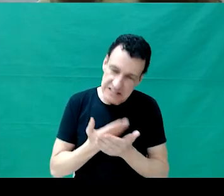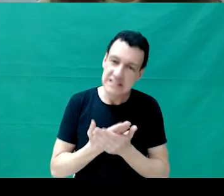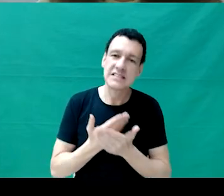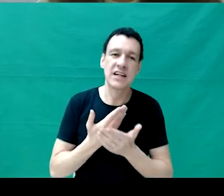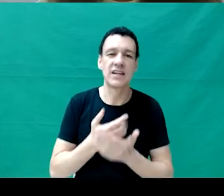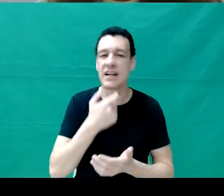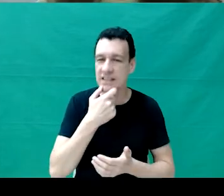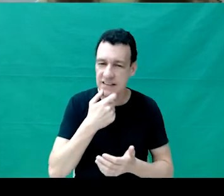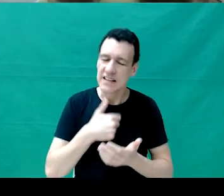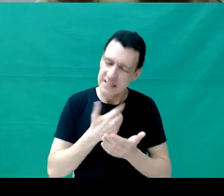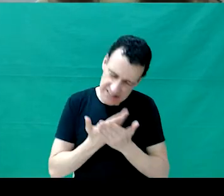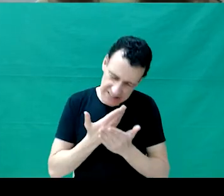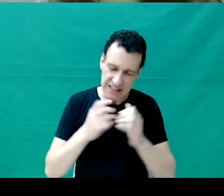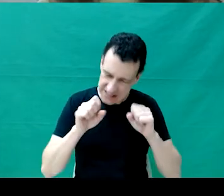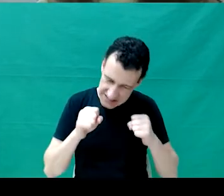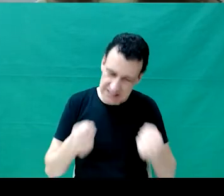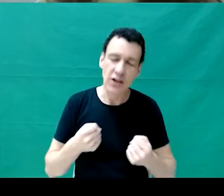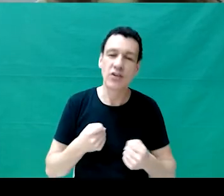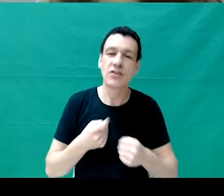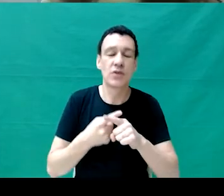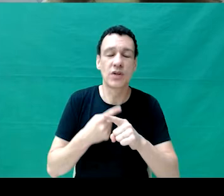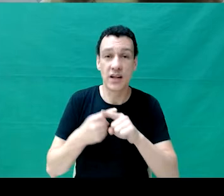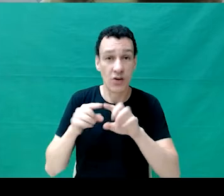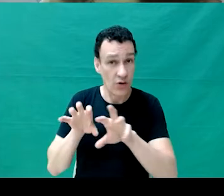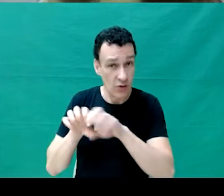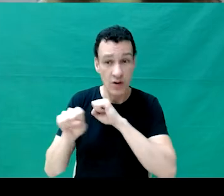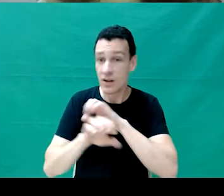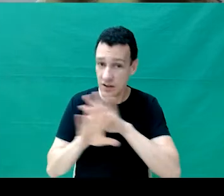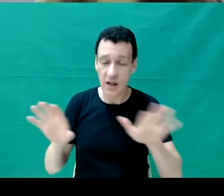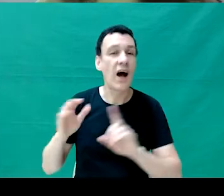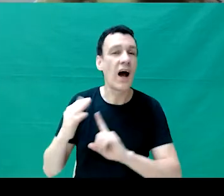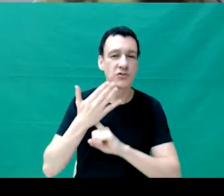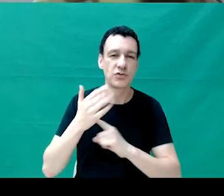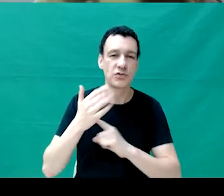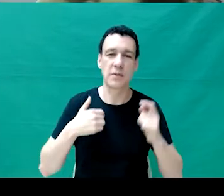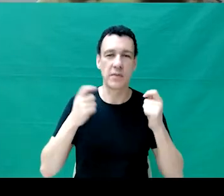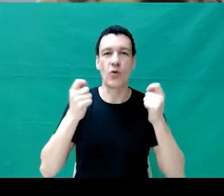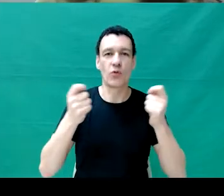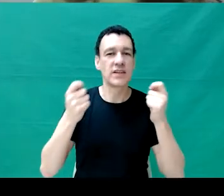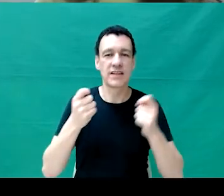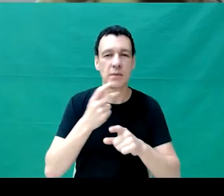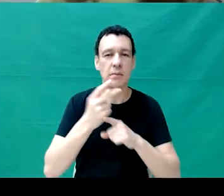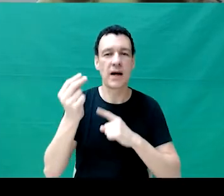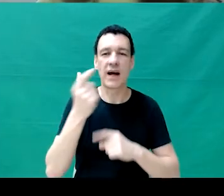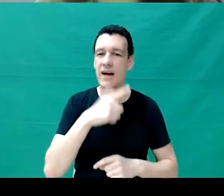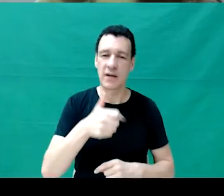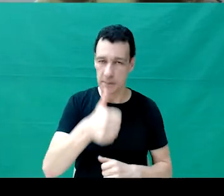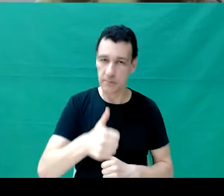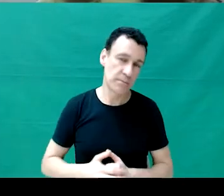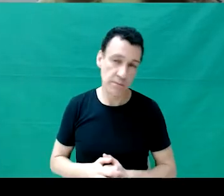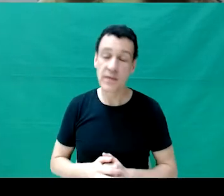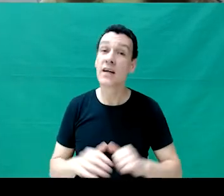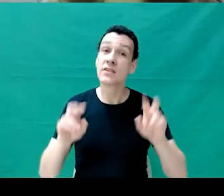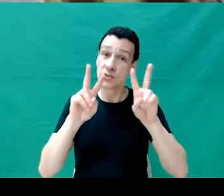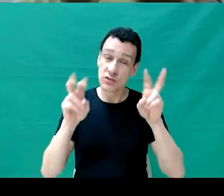fazer muito sentido e vai contribuir ainda mais para a luta que eu tenho. Então vamos lá. Quando a gente fala sobre diversidade